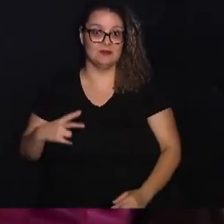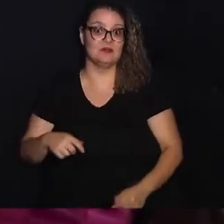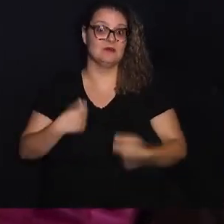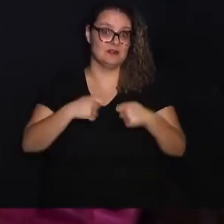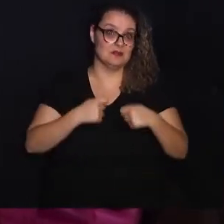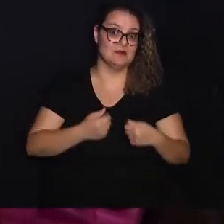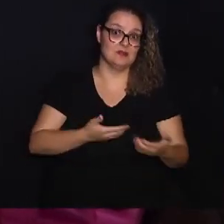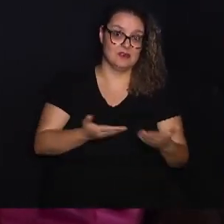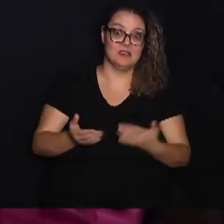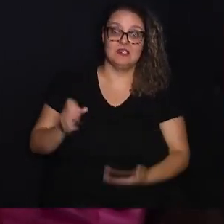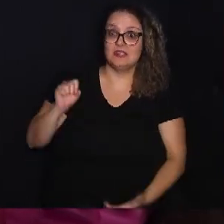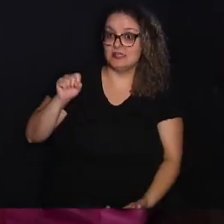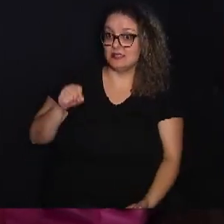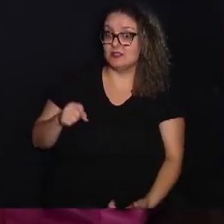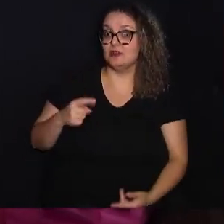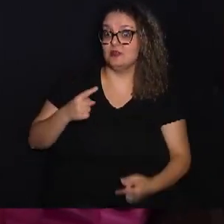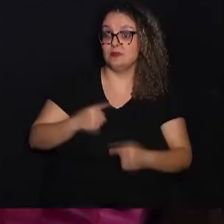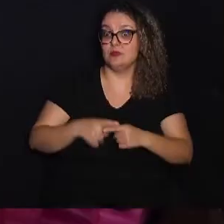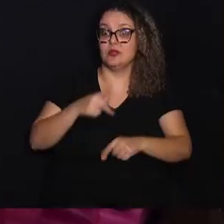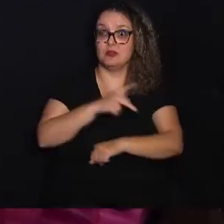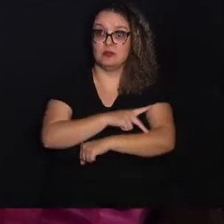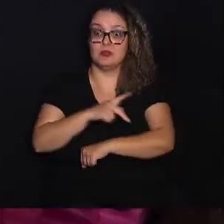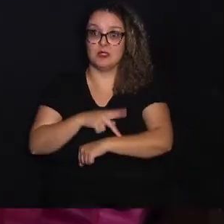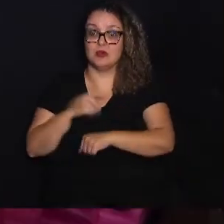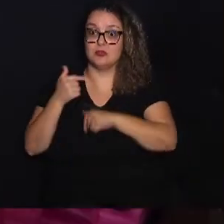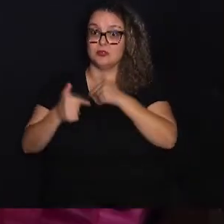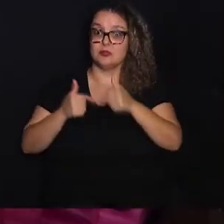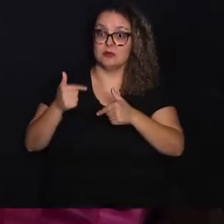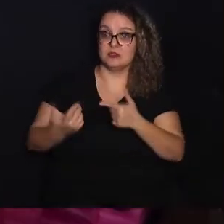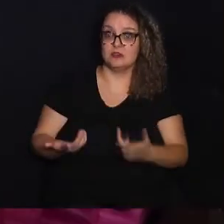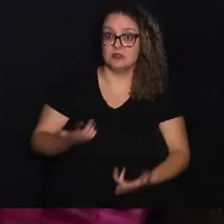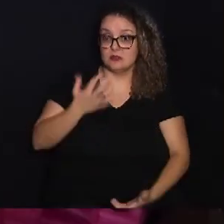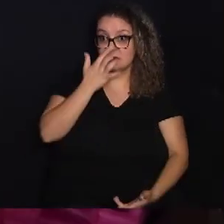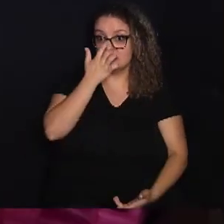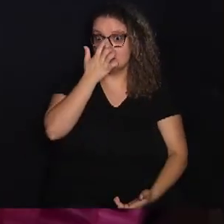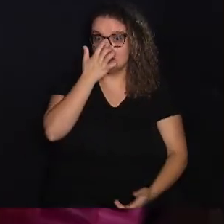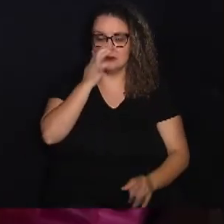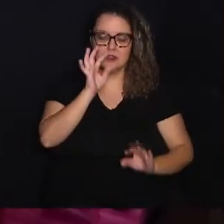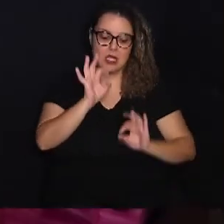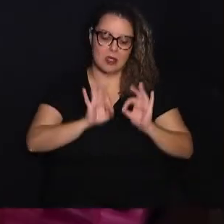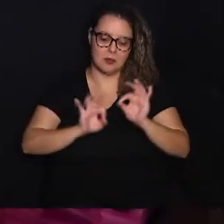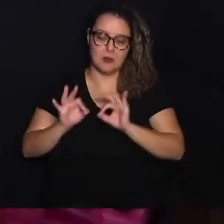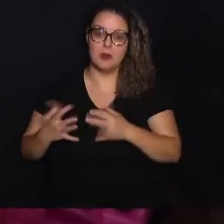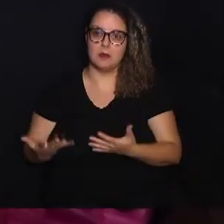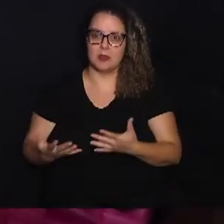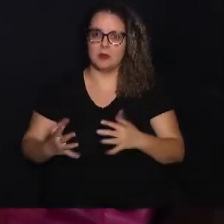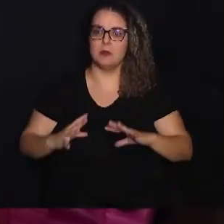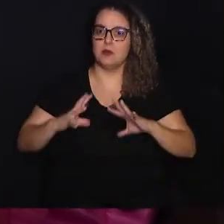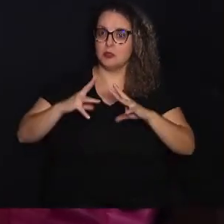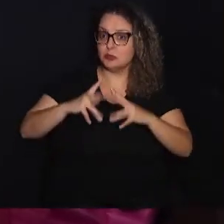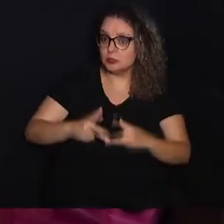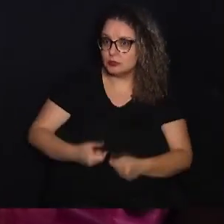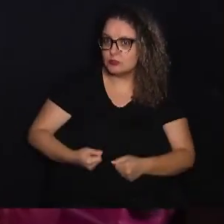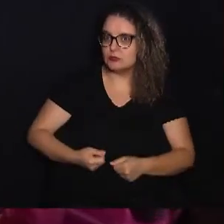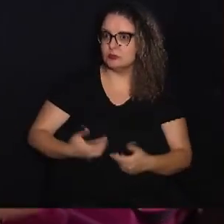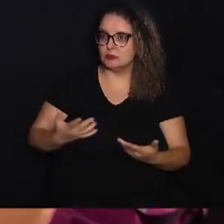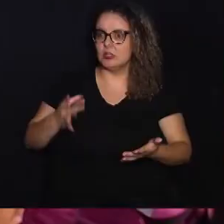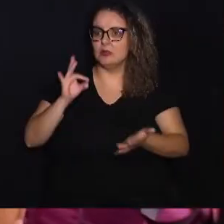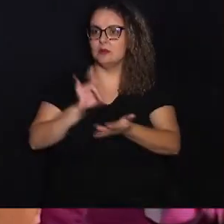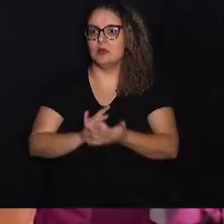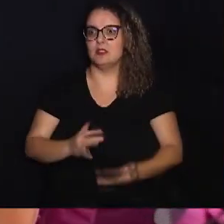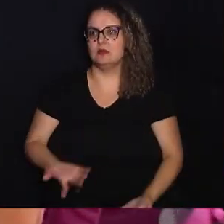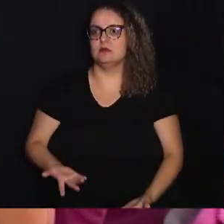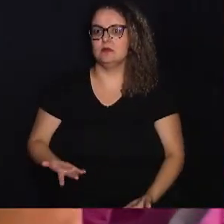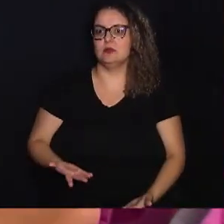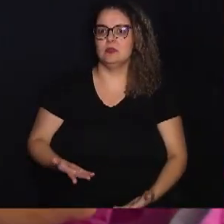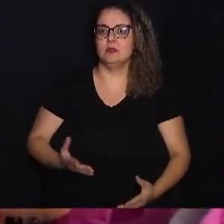ela apresenta, né? Porque uma pedagogia que que prepara você por completo, então você realmente sai